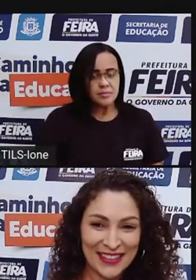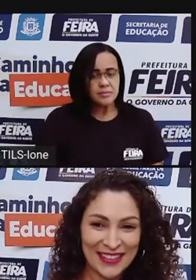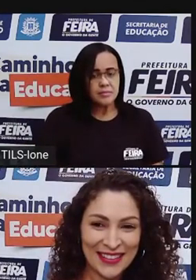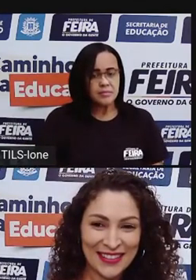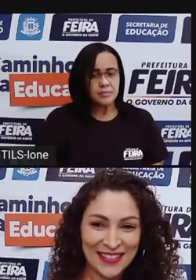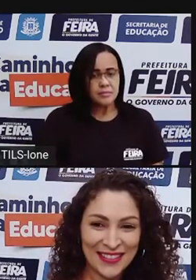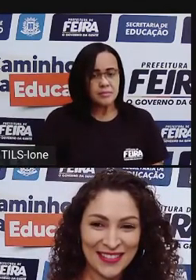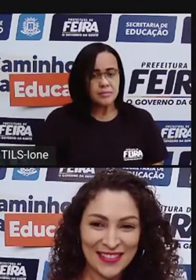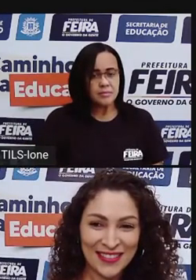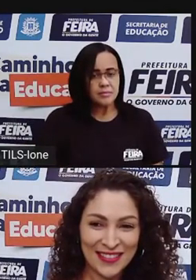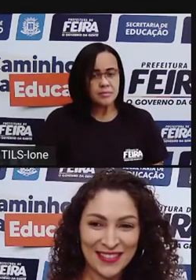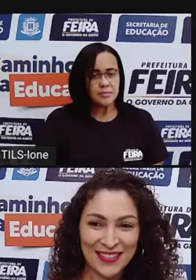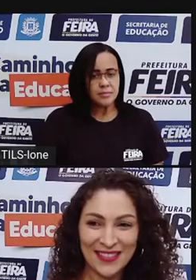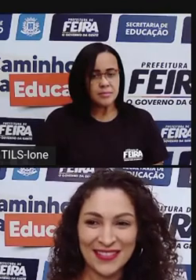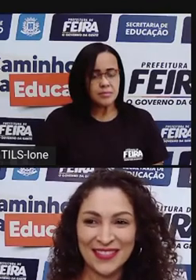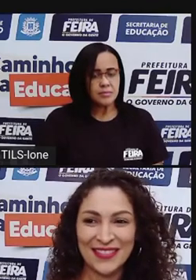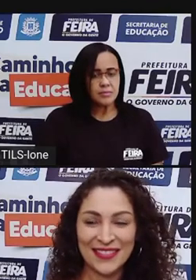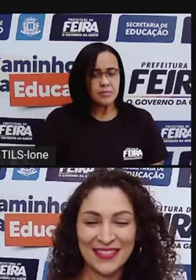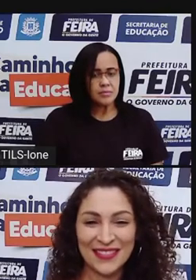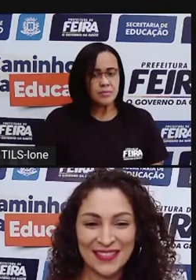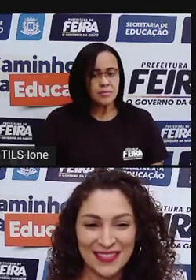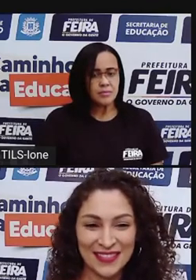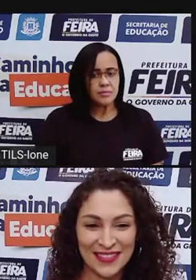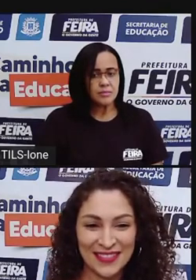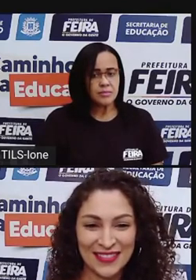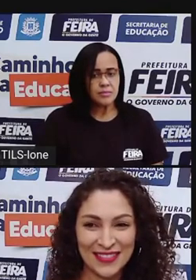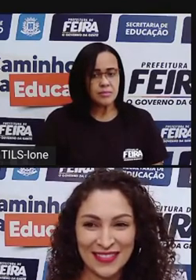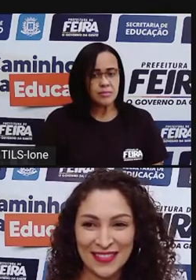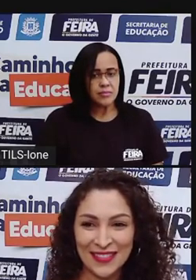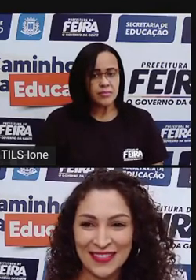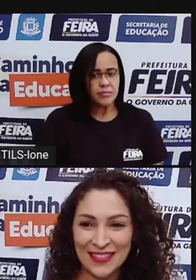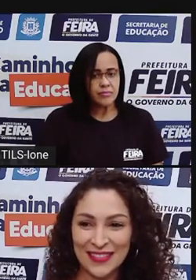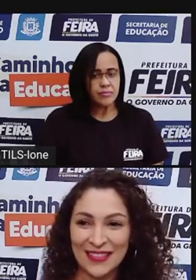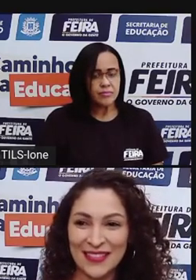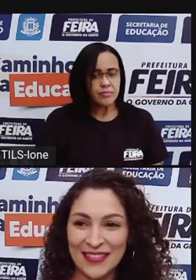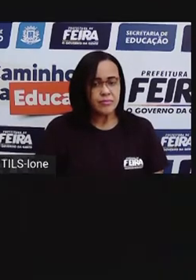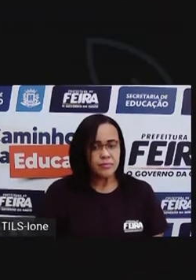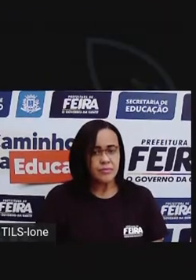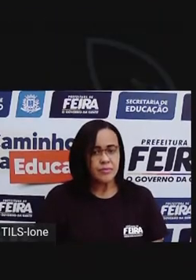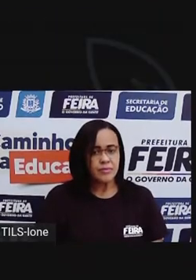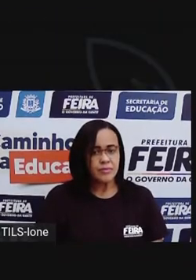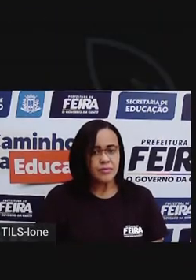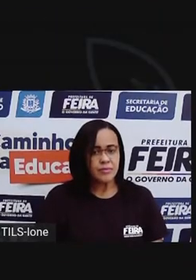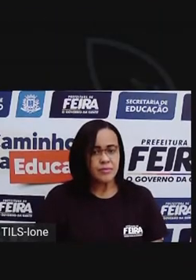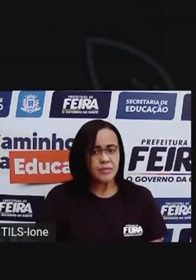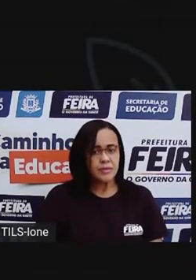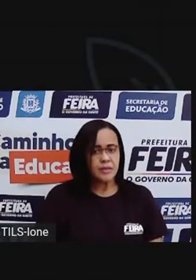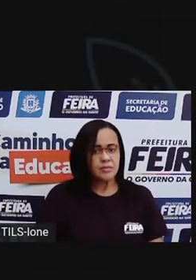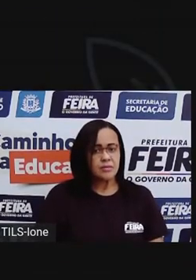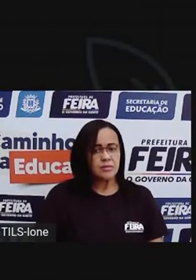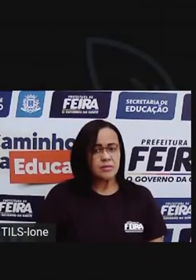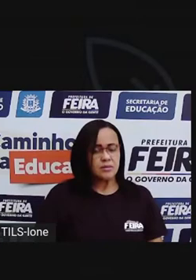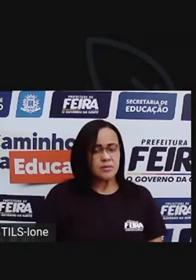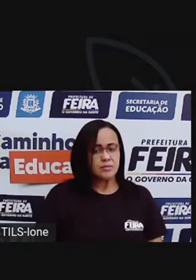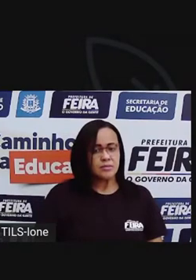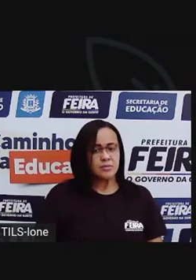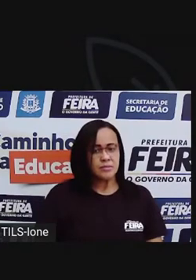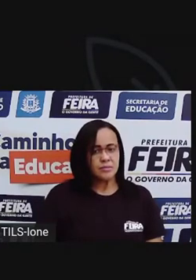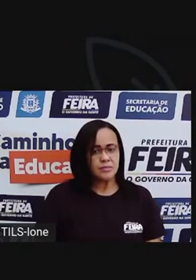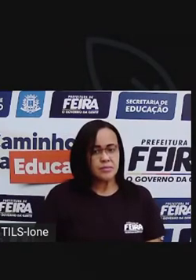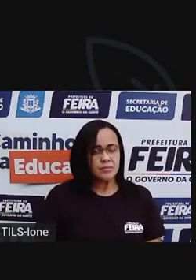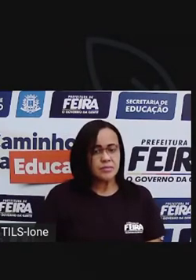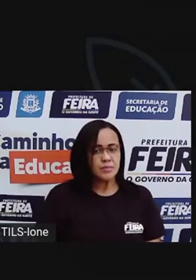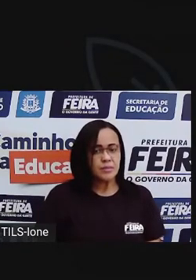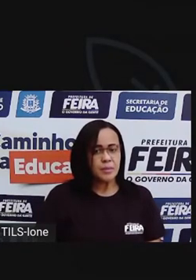para ajudar a gente a memorizar essas palavras. Então, deixa eu compartilhar aqui a minha tela